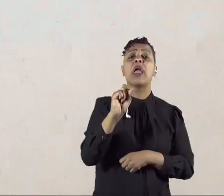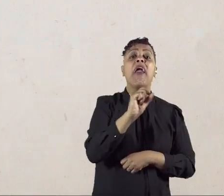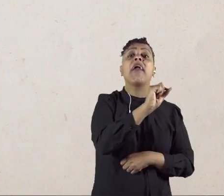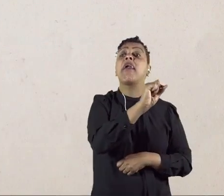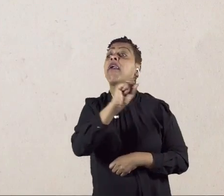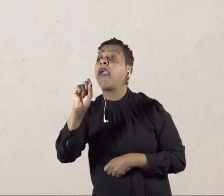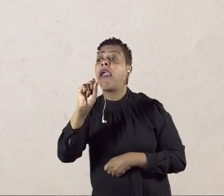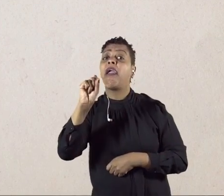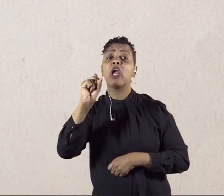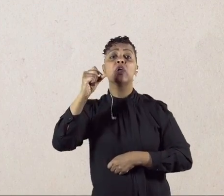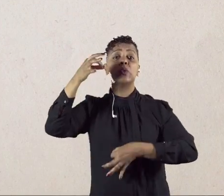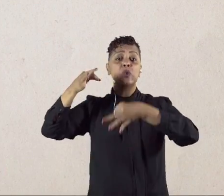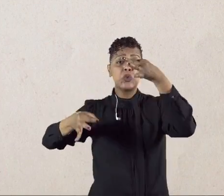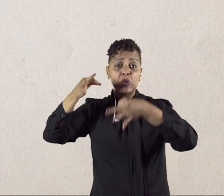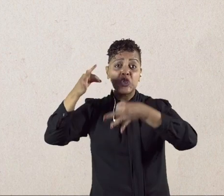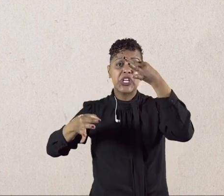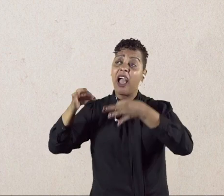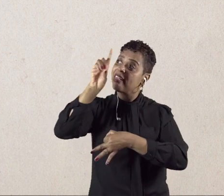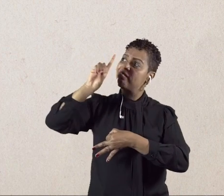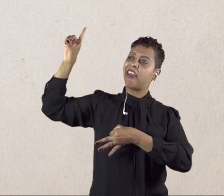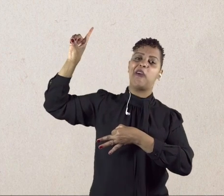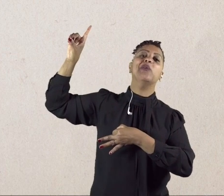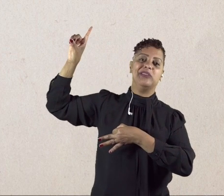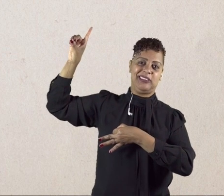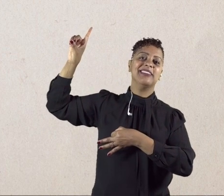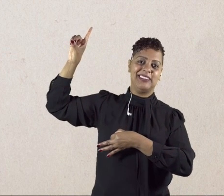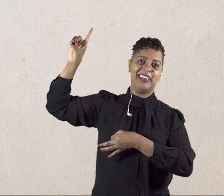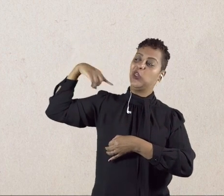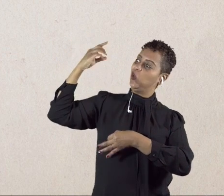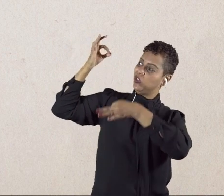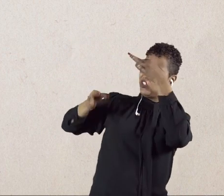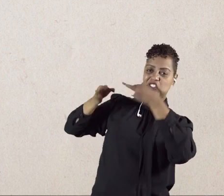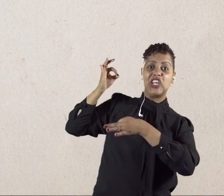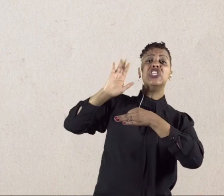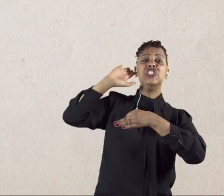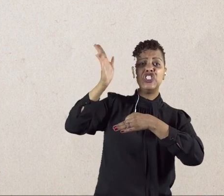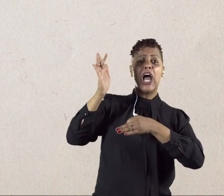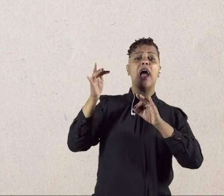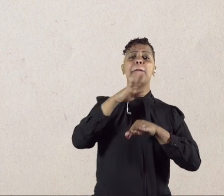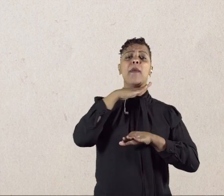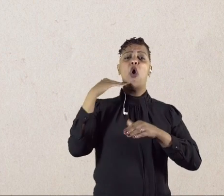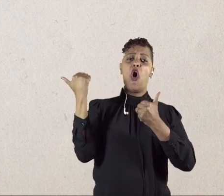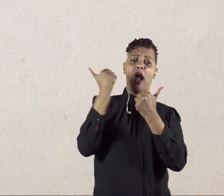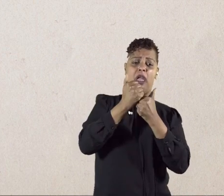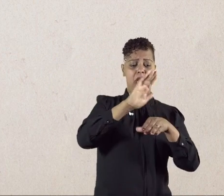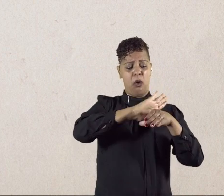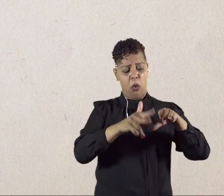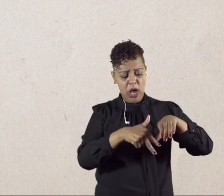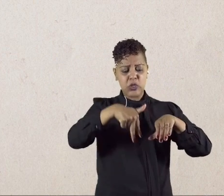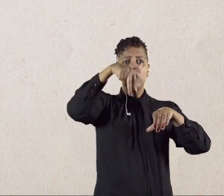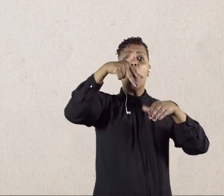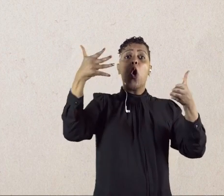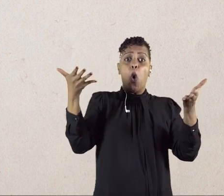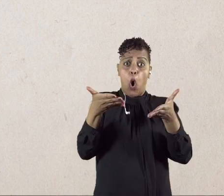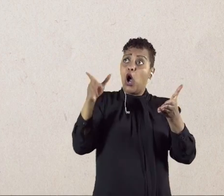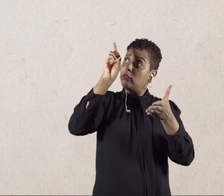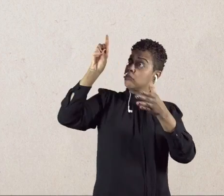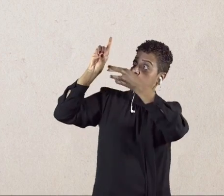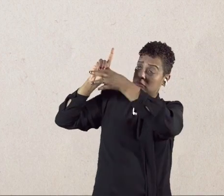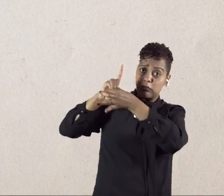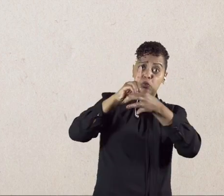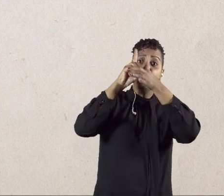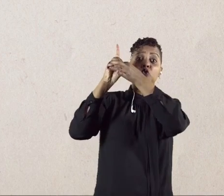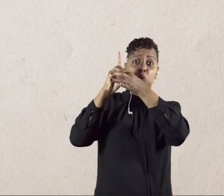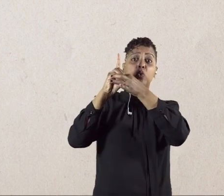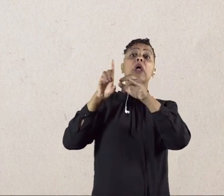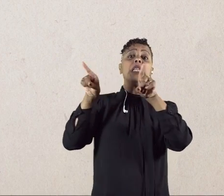é Cristo Jesus Quem morreu ou antes quem ressuscitou o qual está à direita de Deus e também intercede